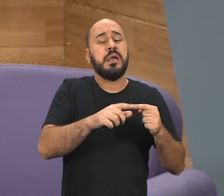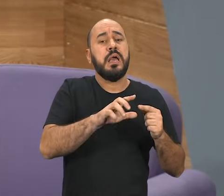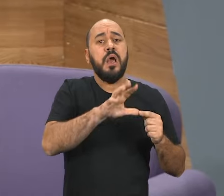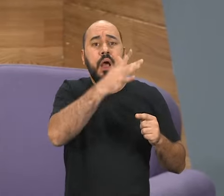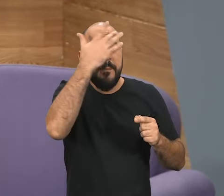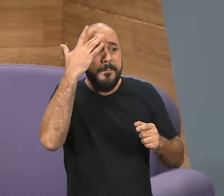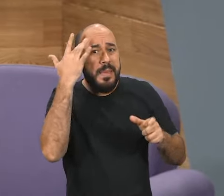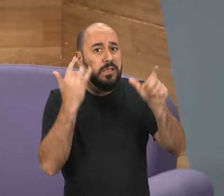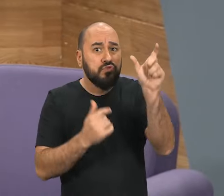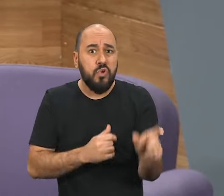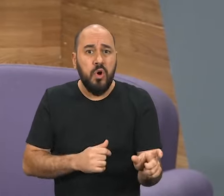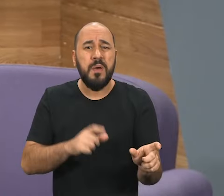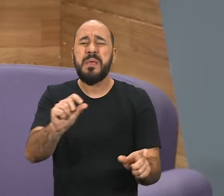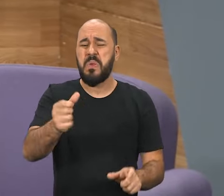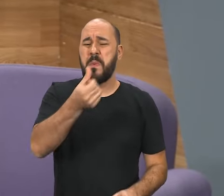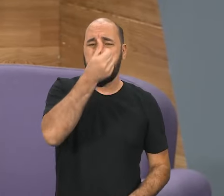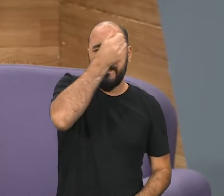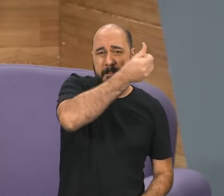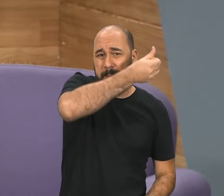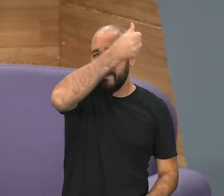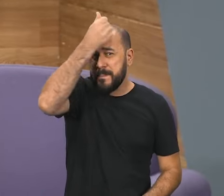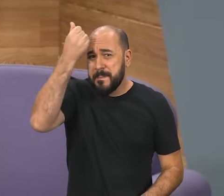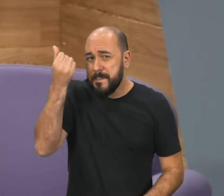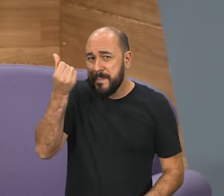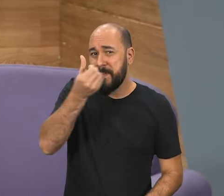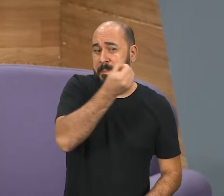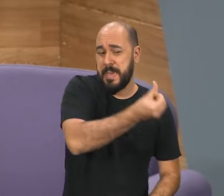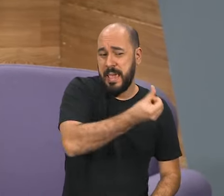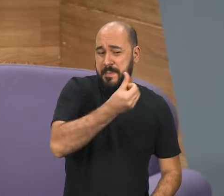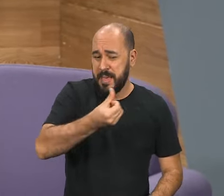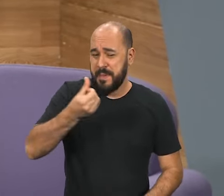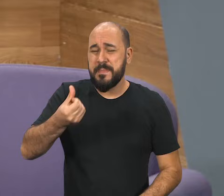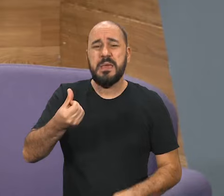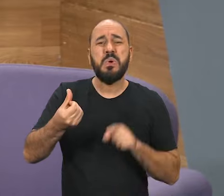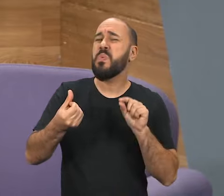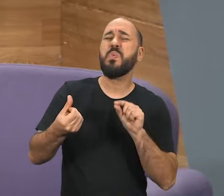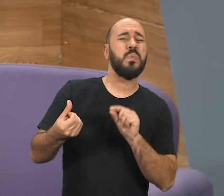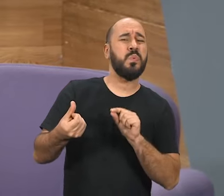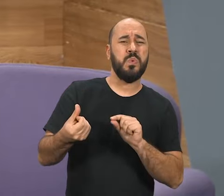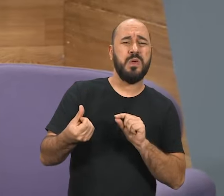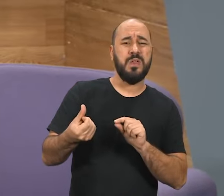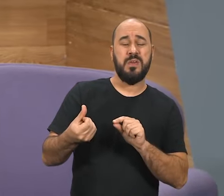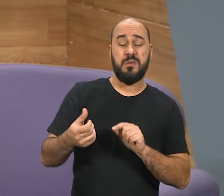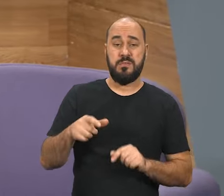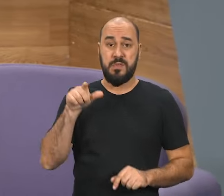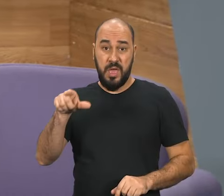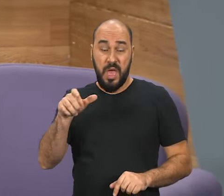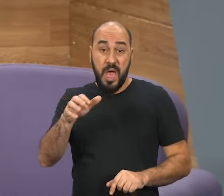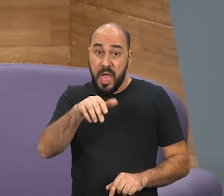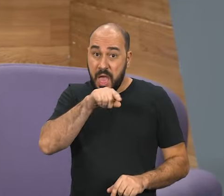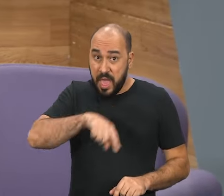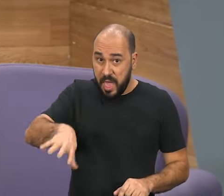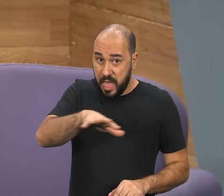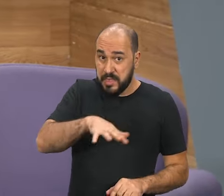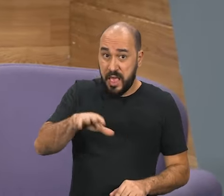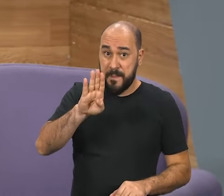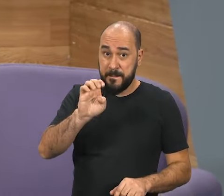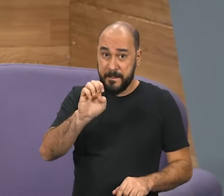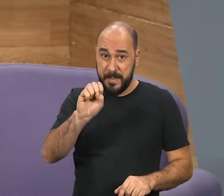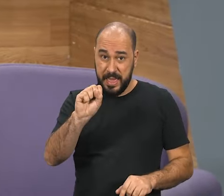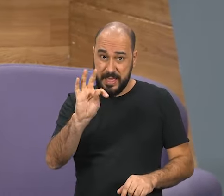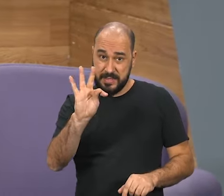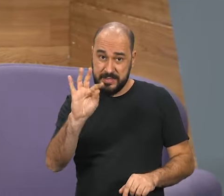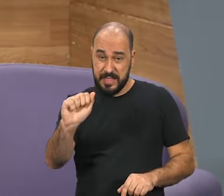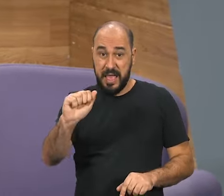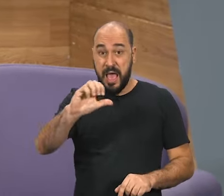significa o 666? E ainda, a besta do Apocalipse é um poder humano dirigido por